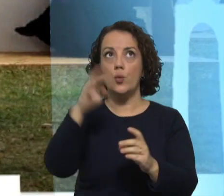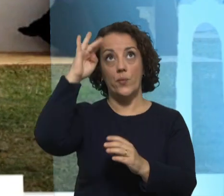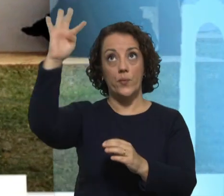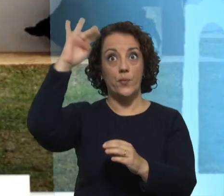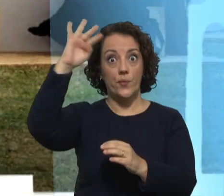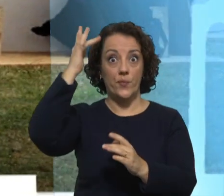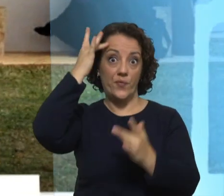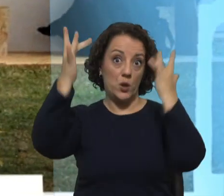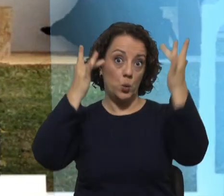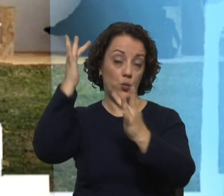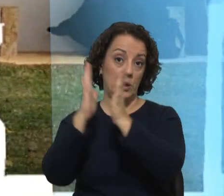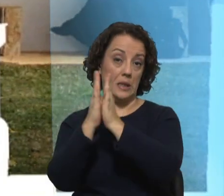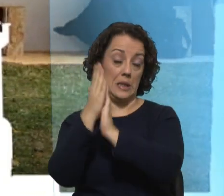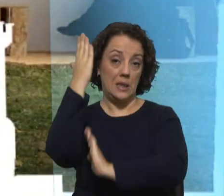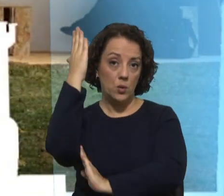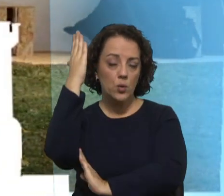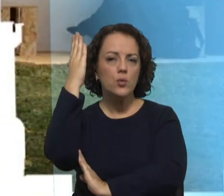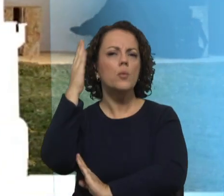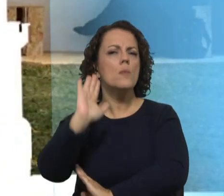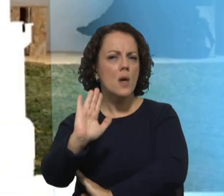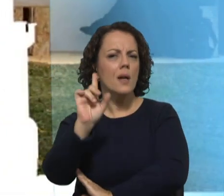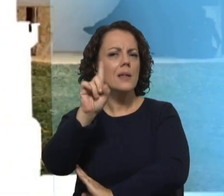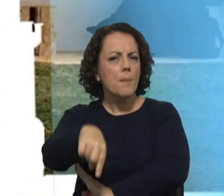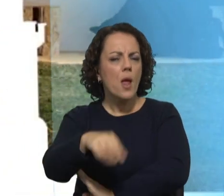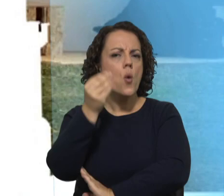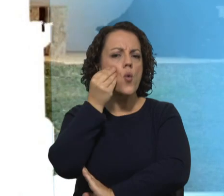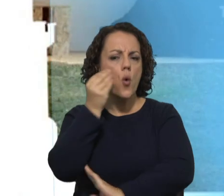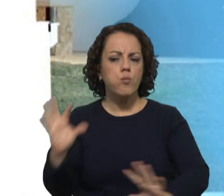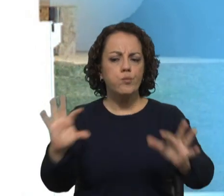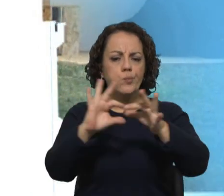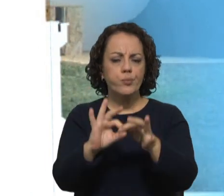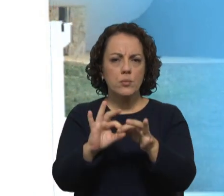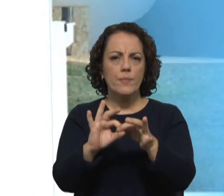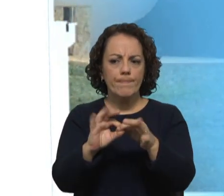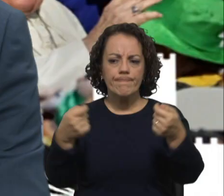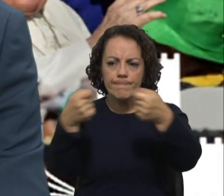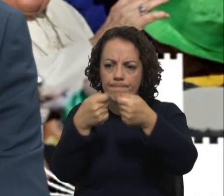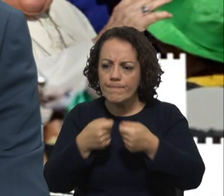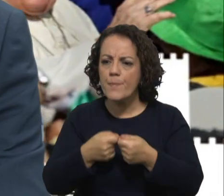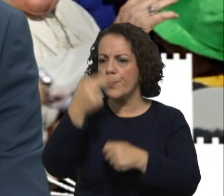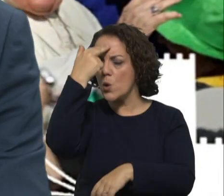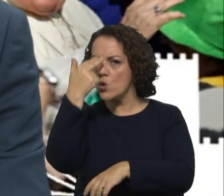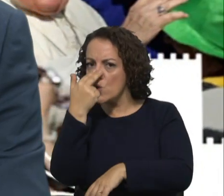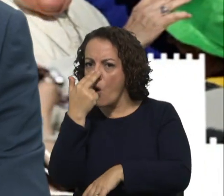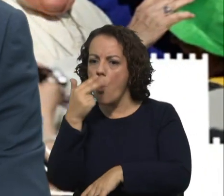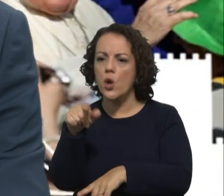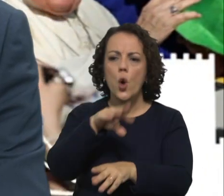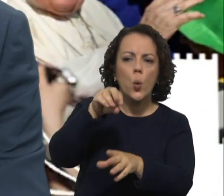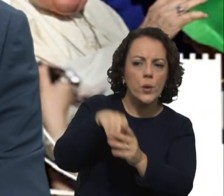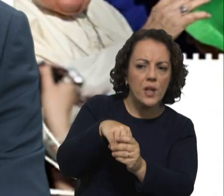da palavra de Deus, mas depois também nesta relação e no seu enquadramento histórico com a sua